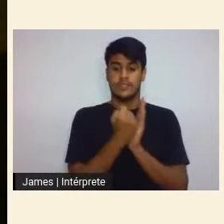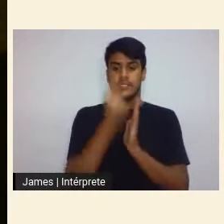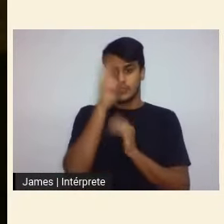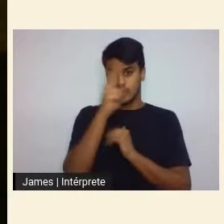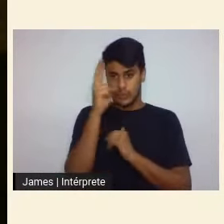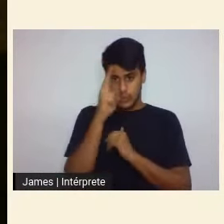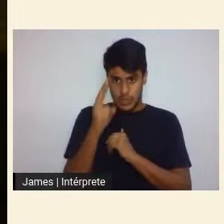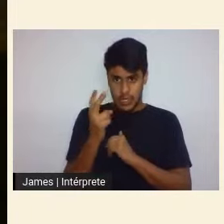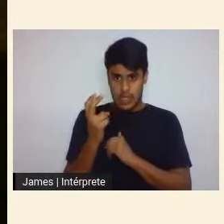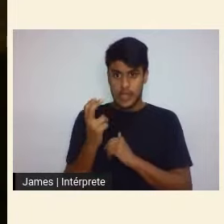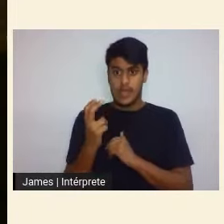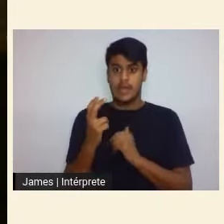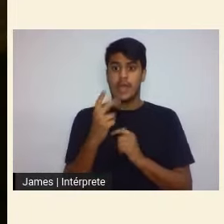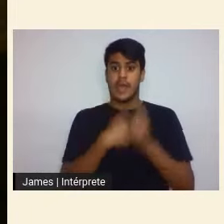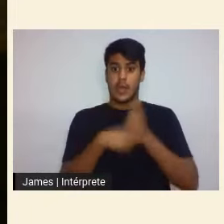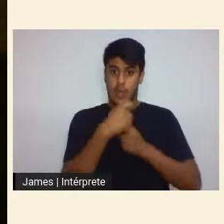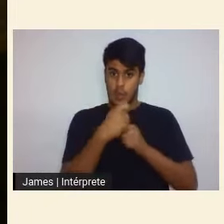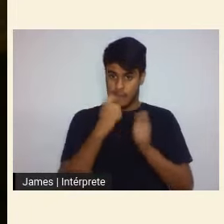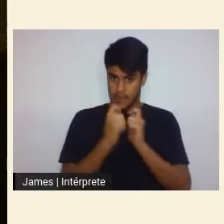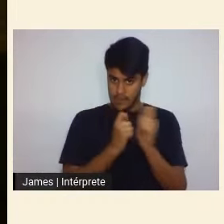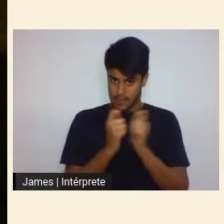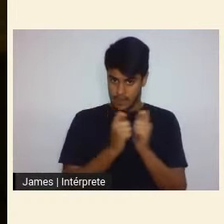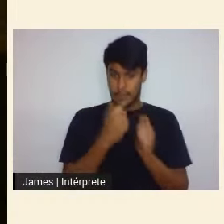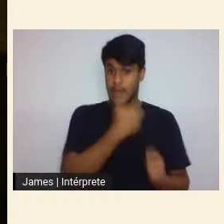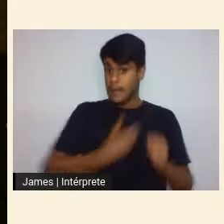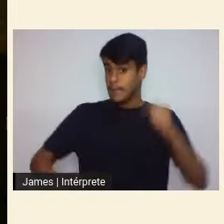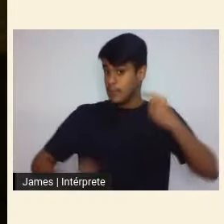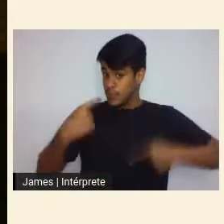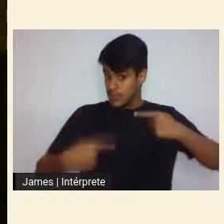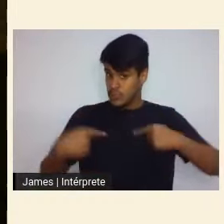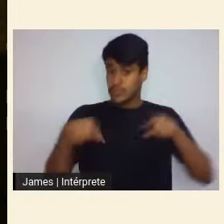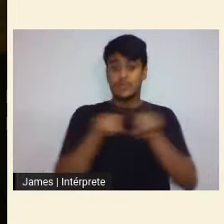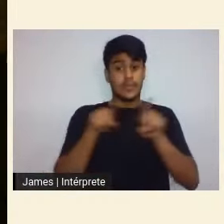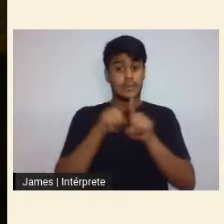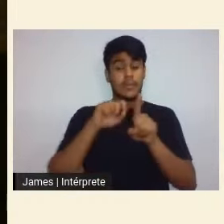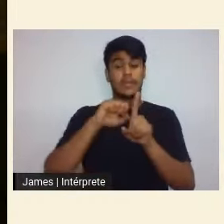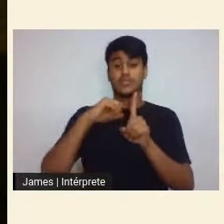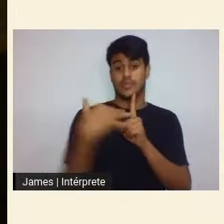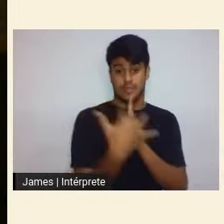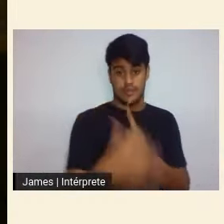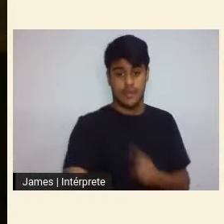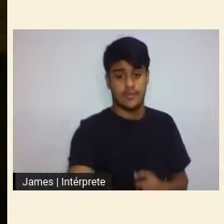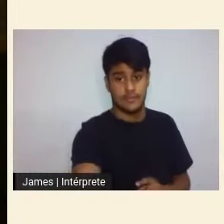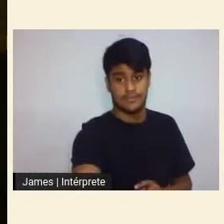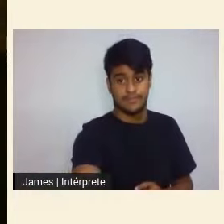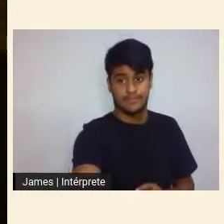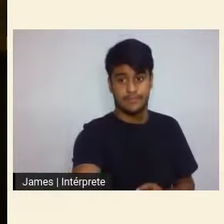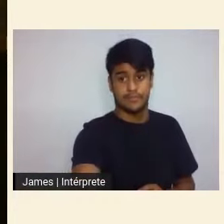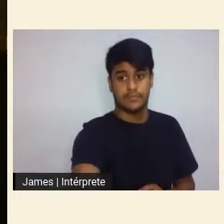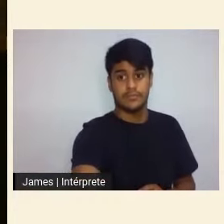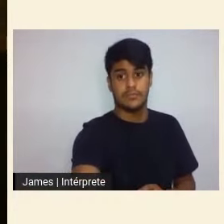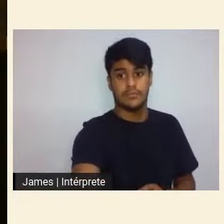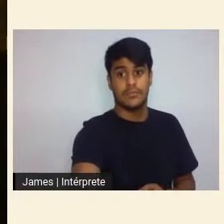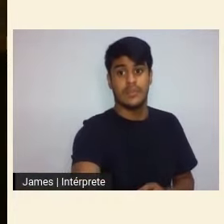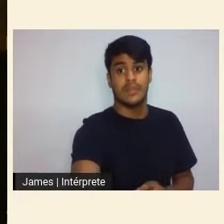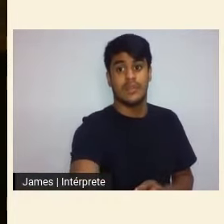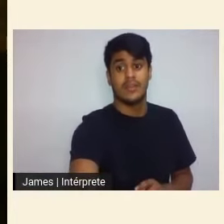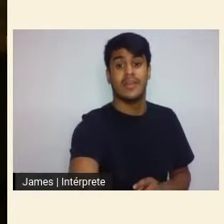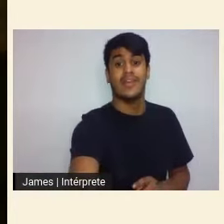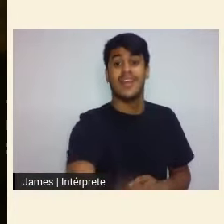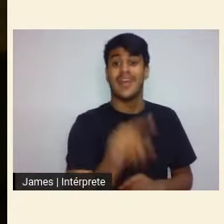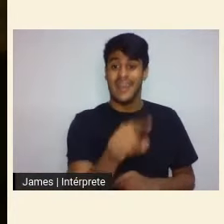à economia, da política à sociedade. Para esse autor, o Brasil possuía uma